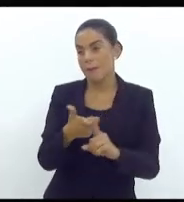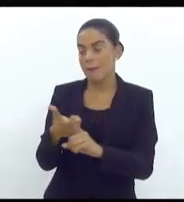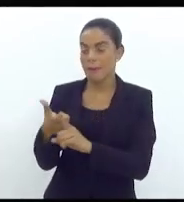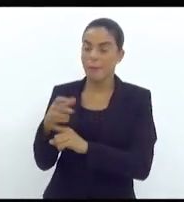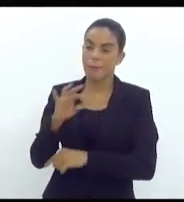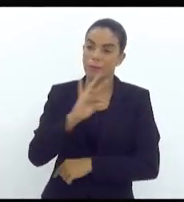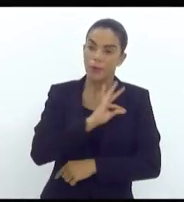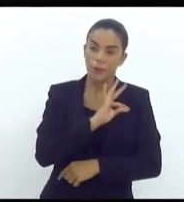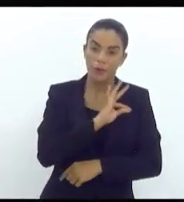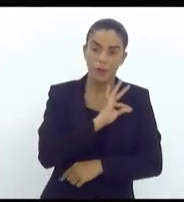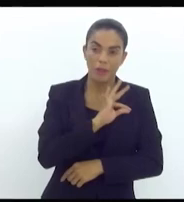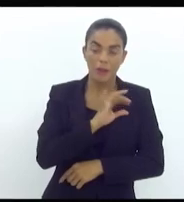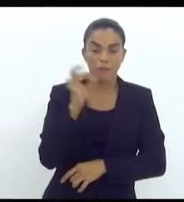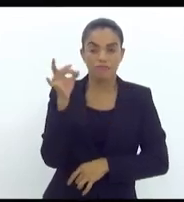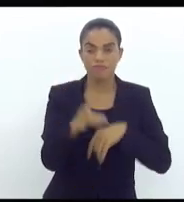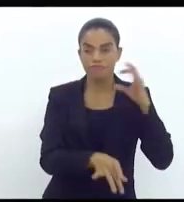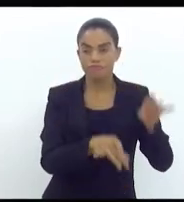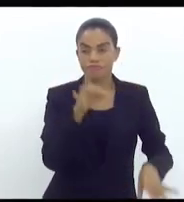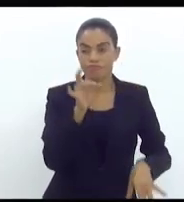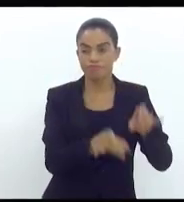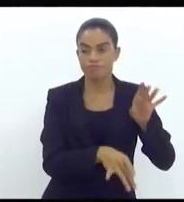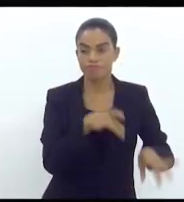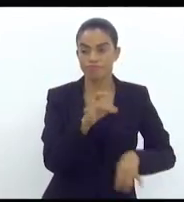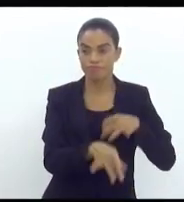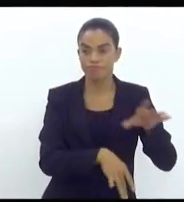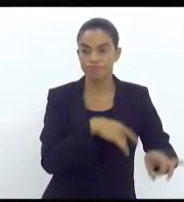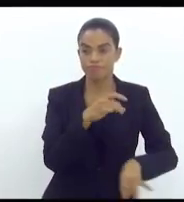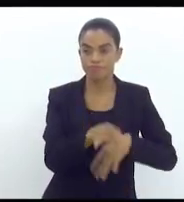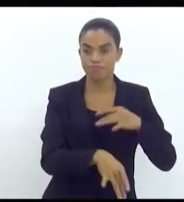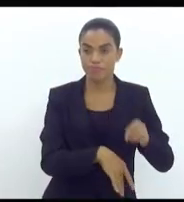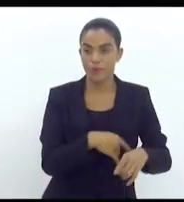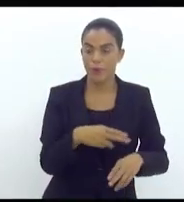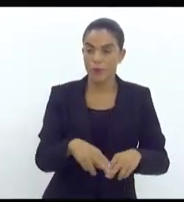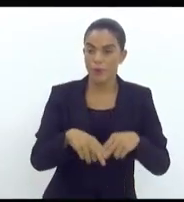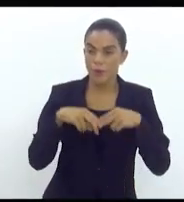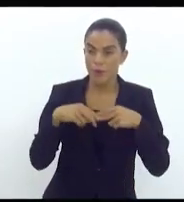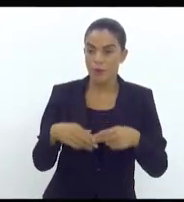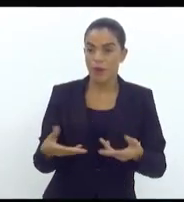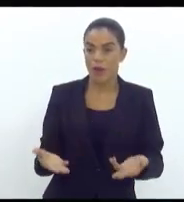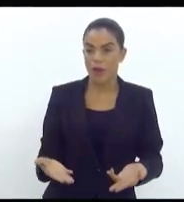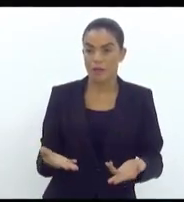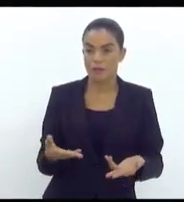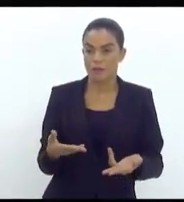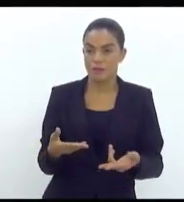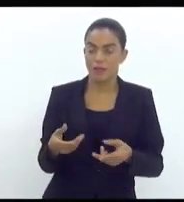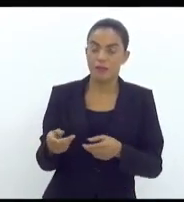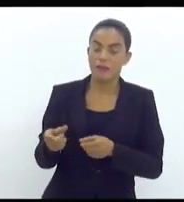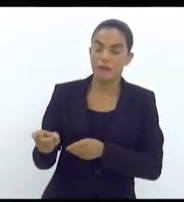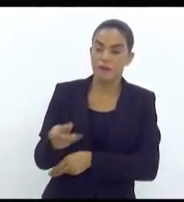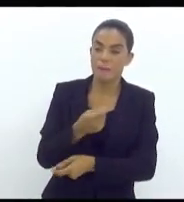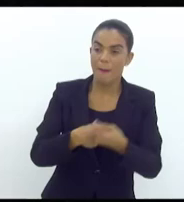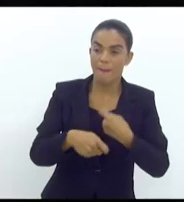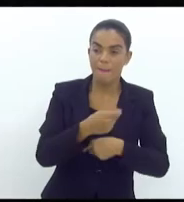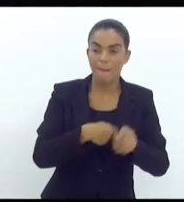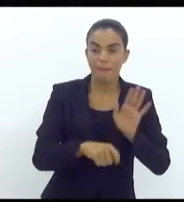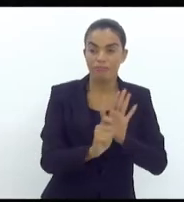policiais tendo que abandonar seus lares por causa de Marco terroristas